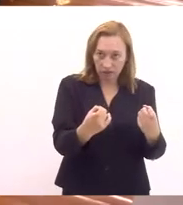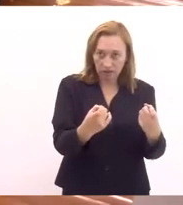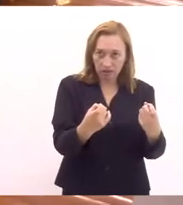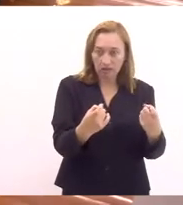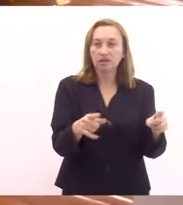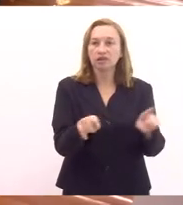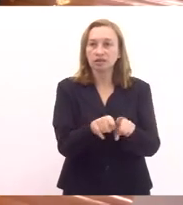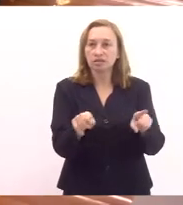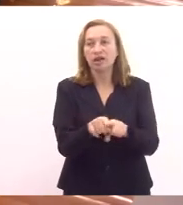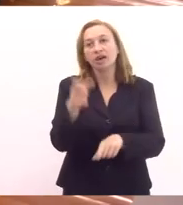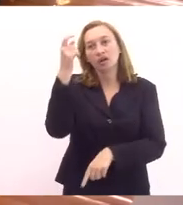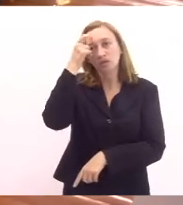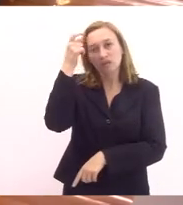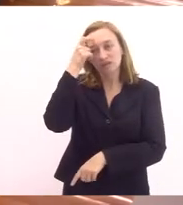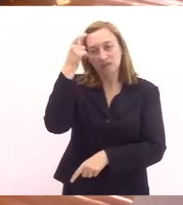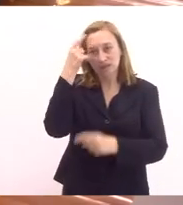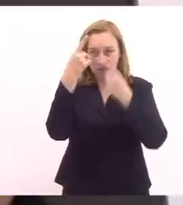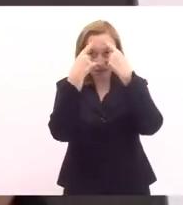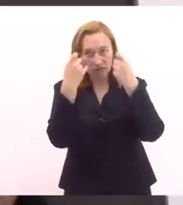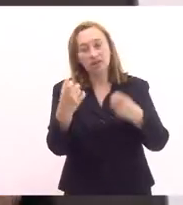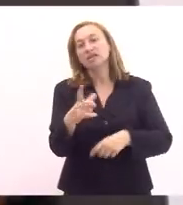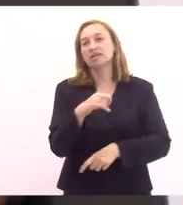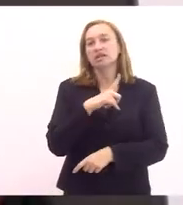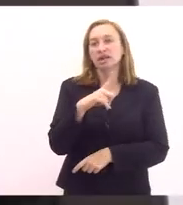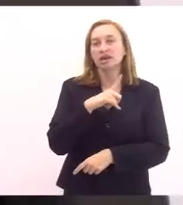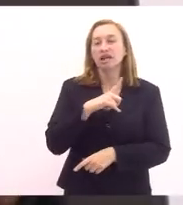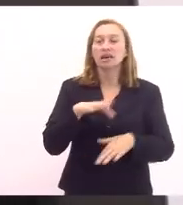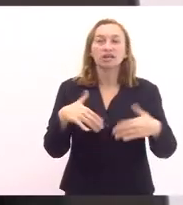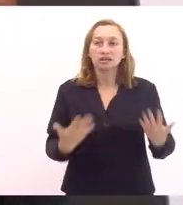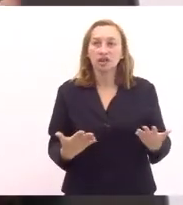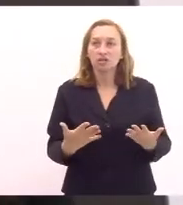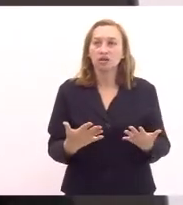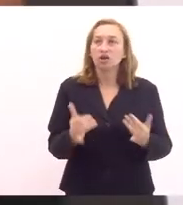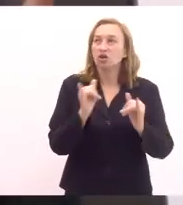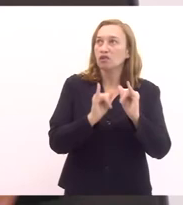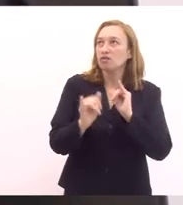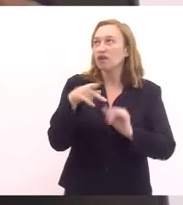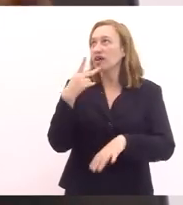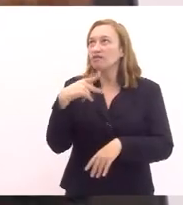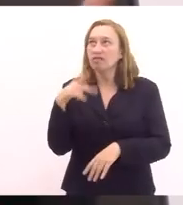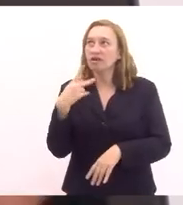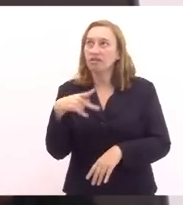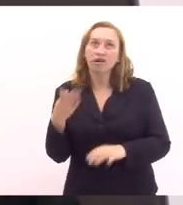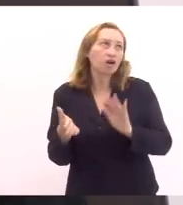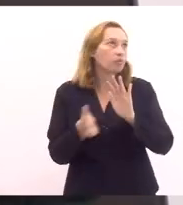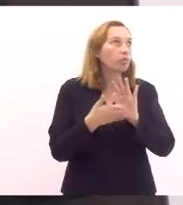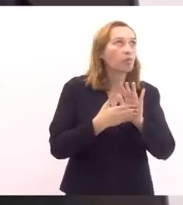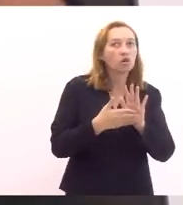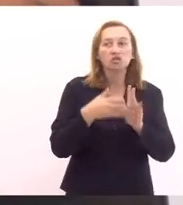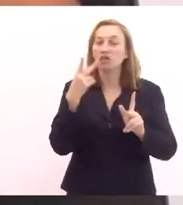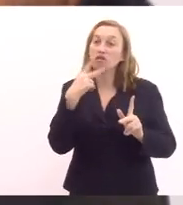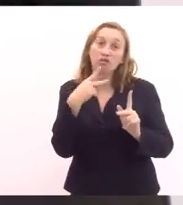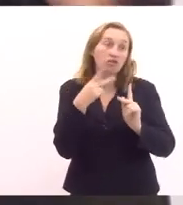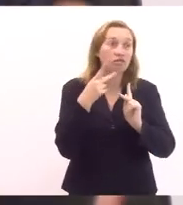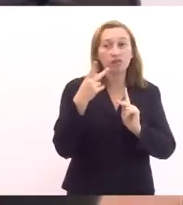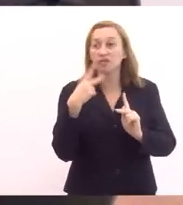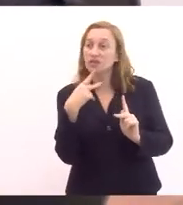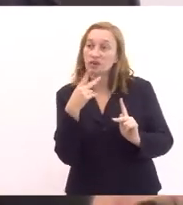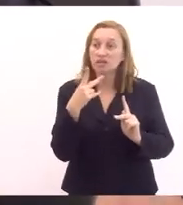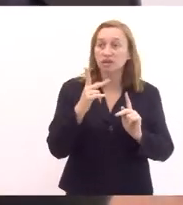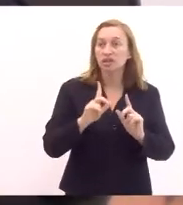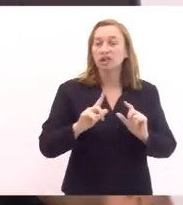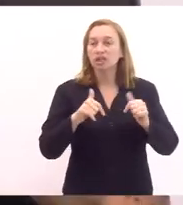violentada pela consciência da violência que ela tá sofrendo então não adianta a gente ficar falando e propondo sugestões para atuar